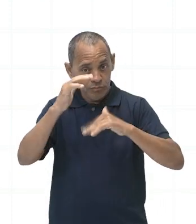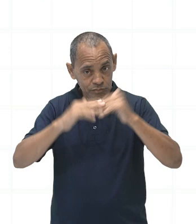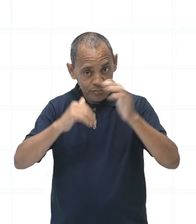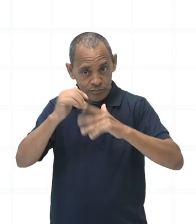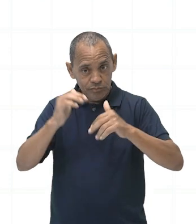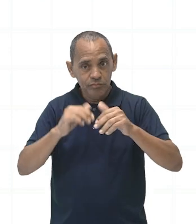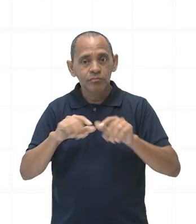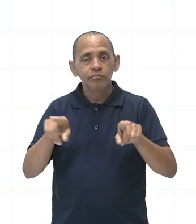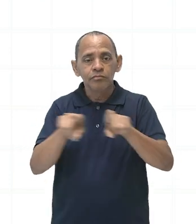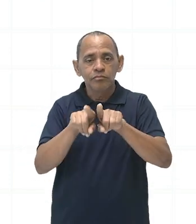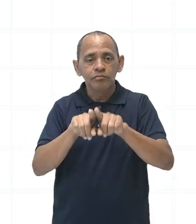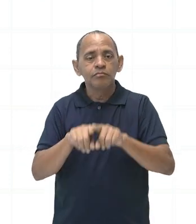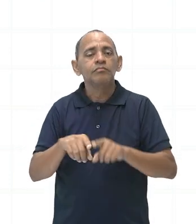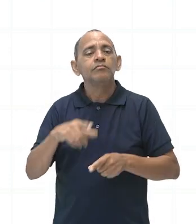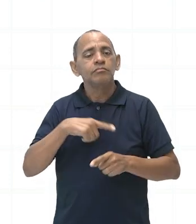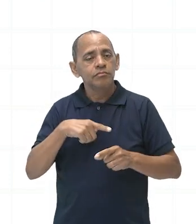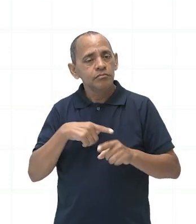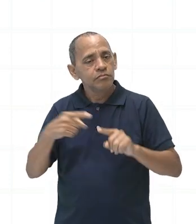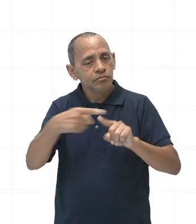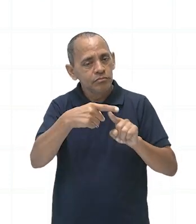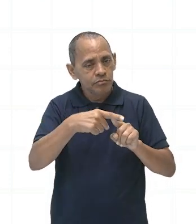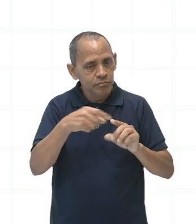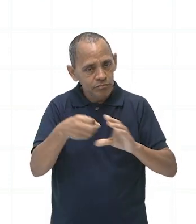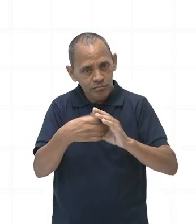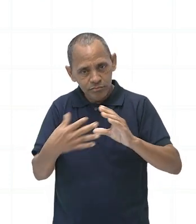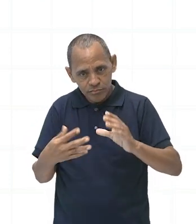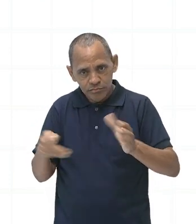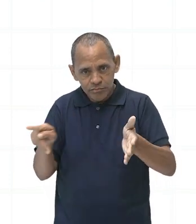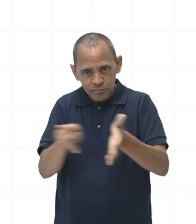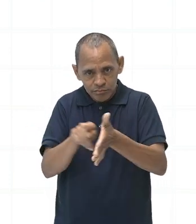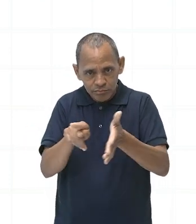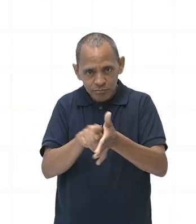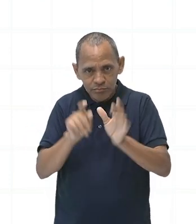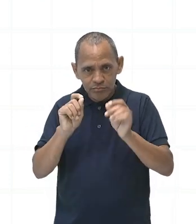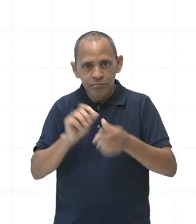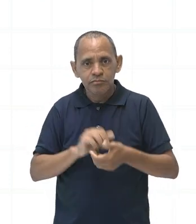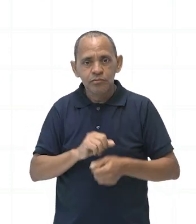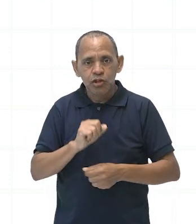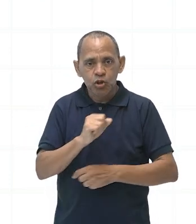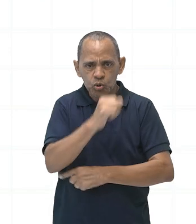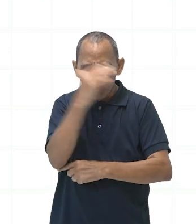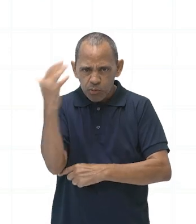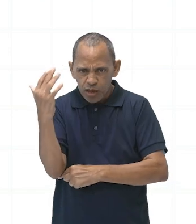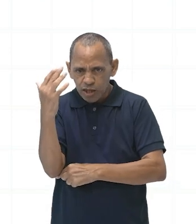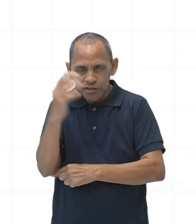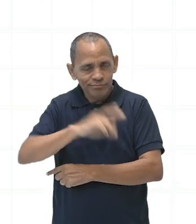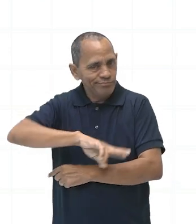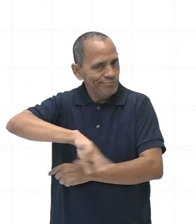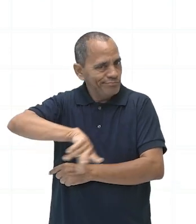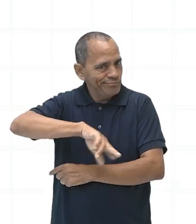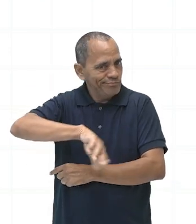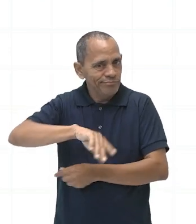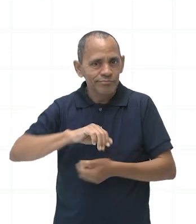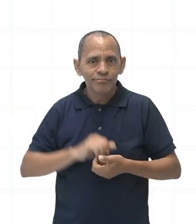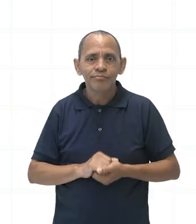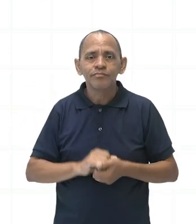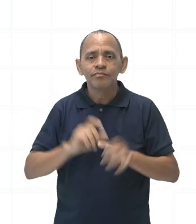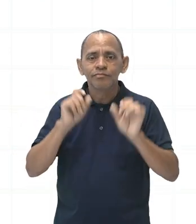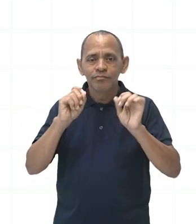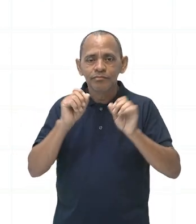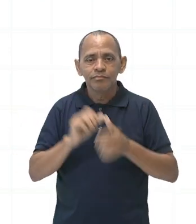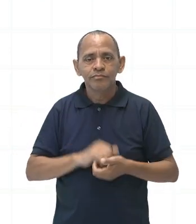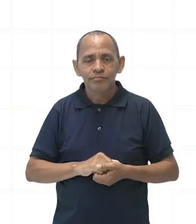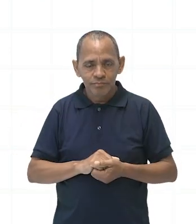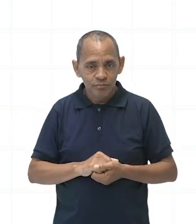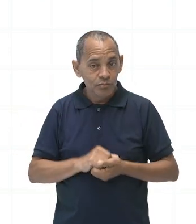trazendo um tipo de caracterização. No caso, essa caracterização é do meio ambiente? Não, não é o meio ambiente que é especializada, né?